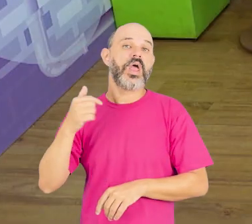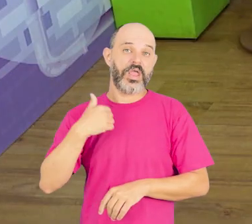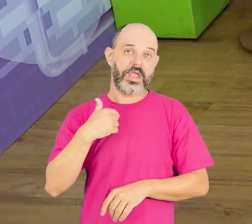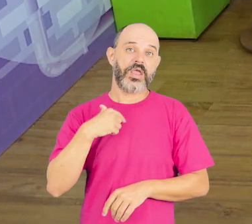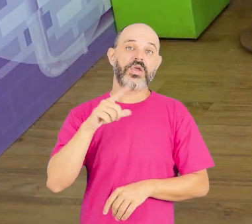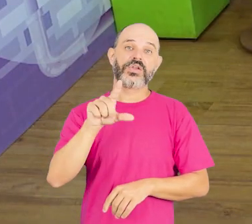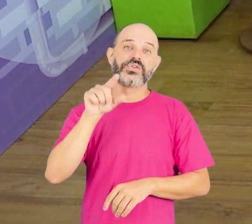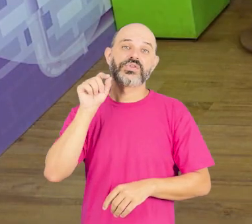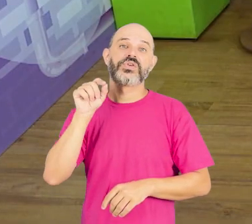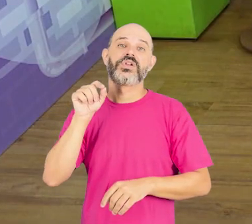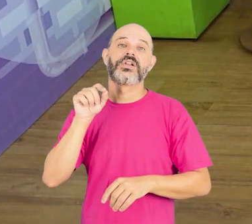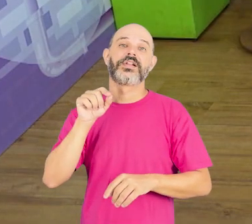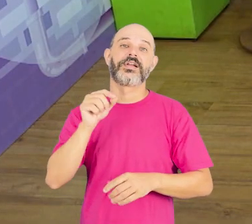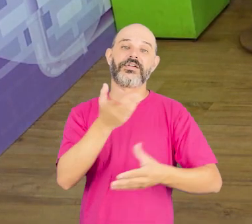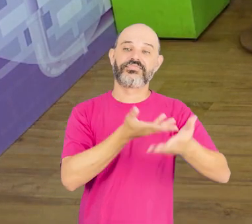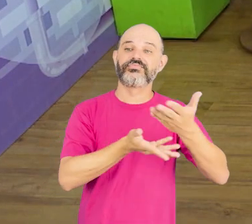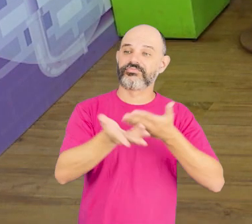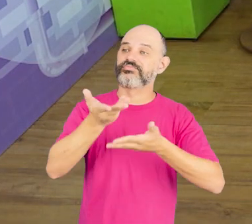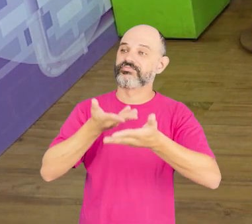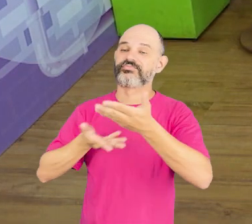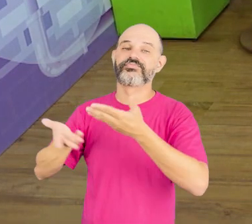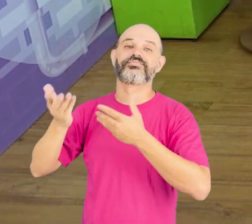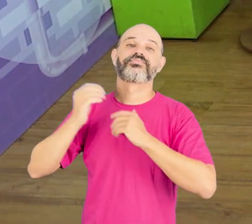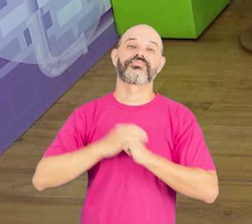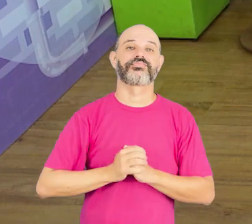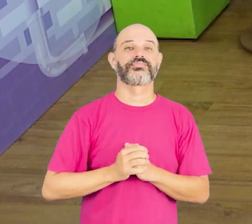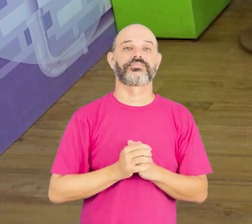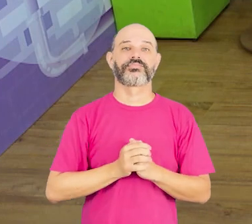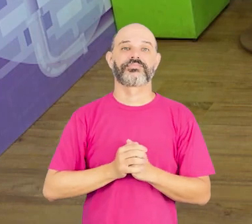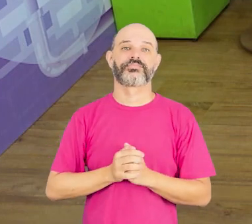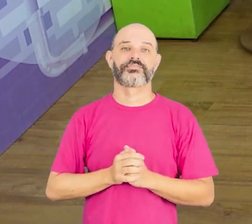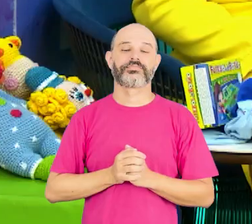eu escolhi confraternizar.